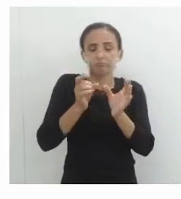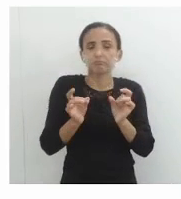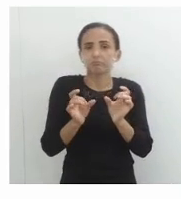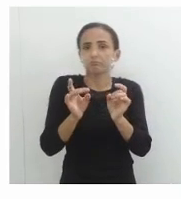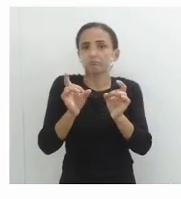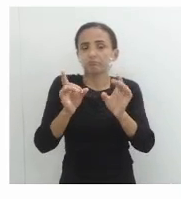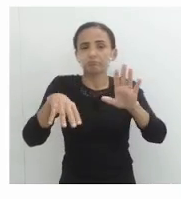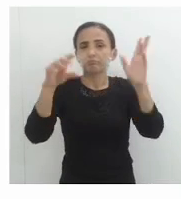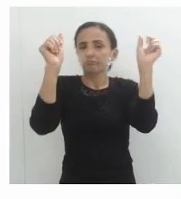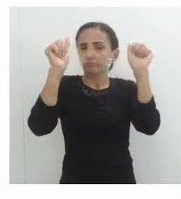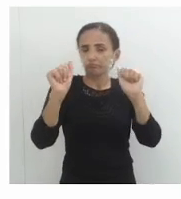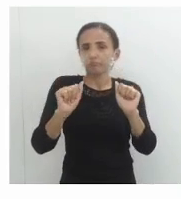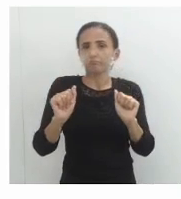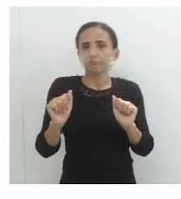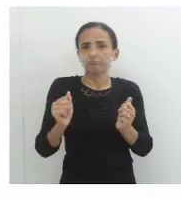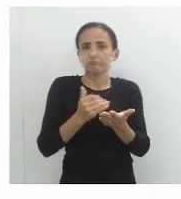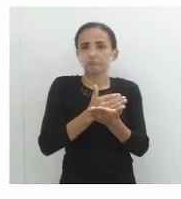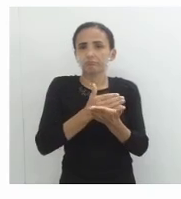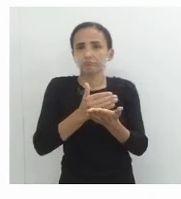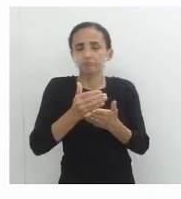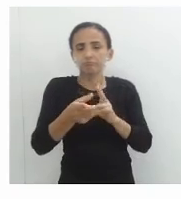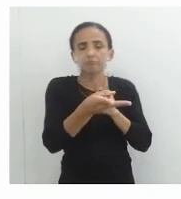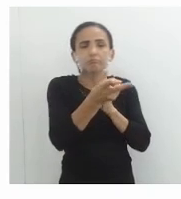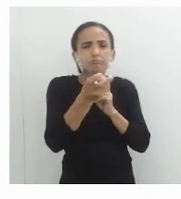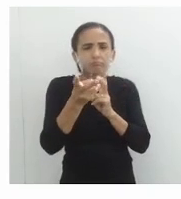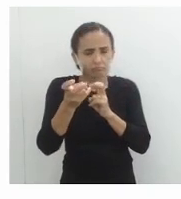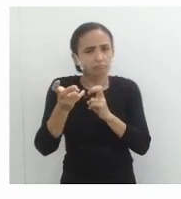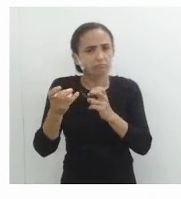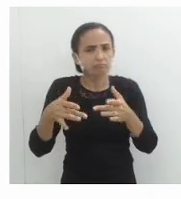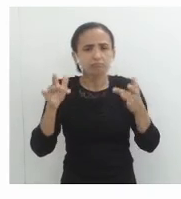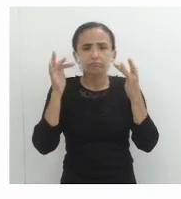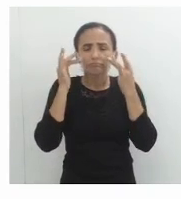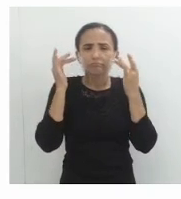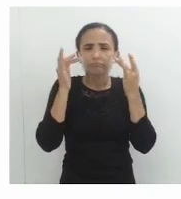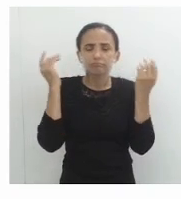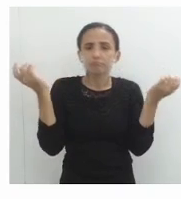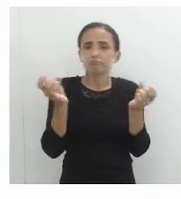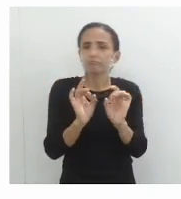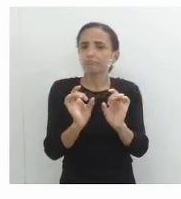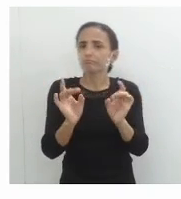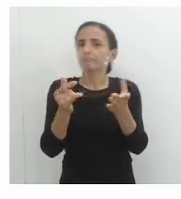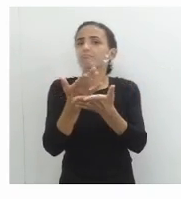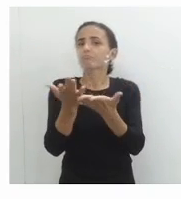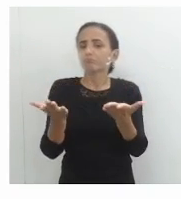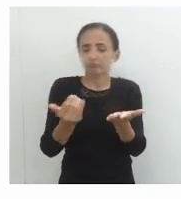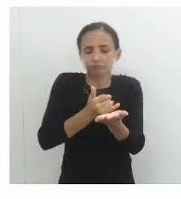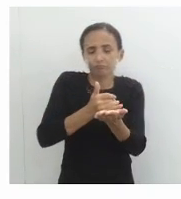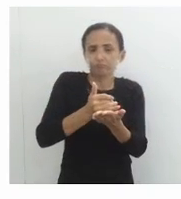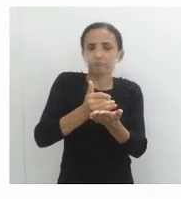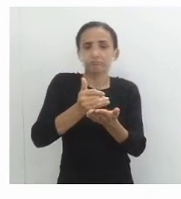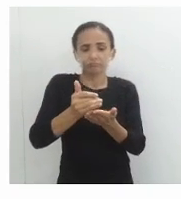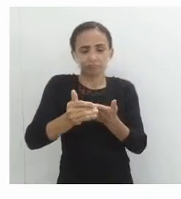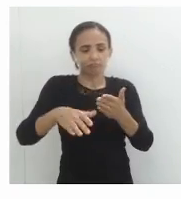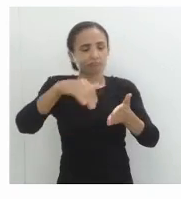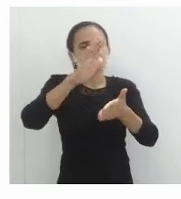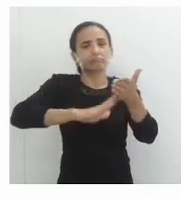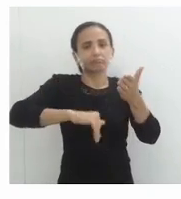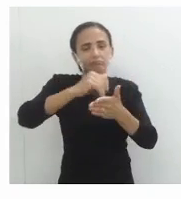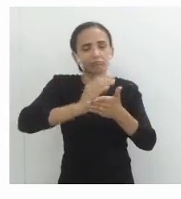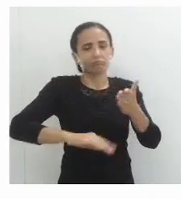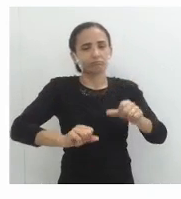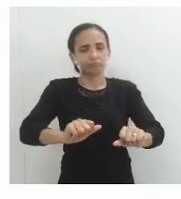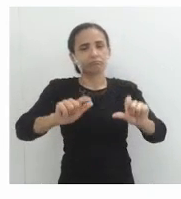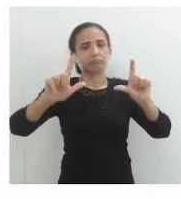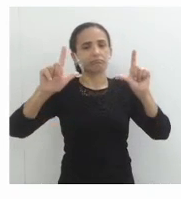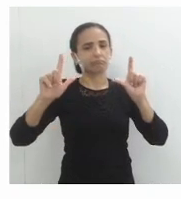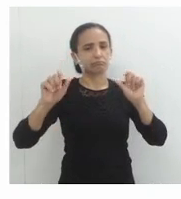a arte começou-se também a ver que a arte podia ser comercializada, em que se comercializavam obras de arte. Foi inaugurado um